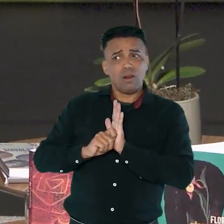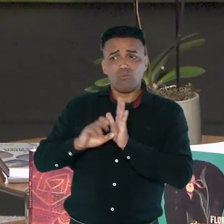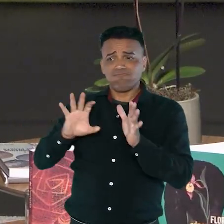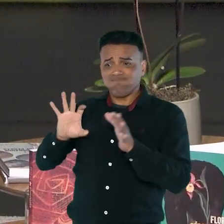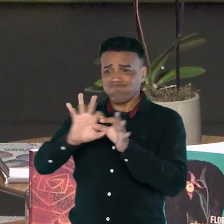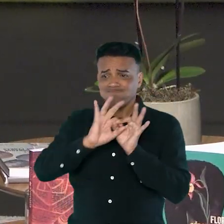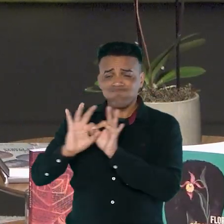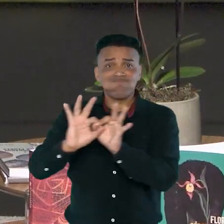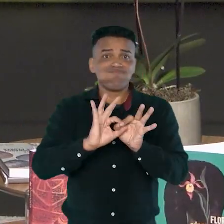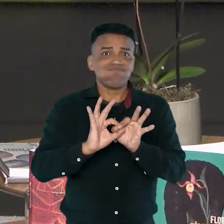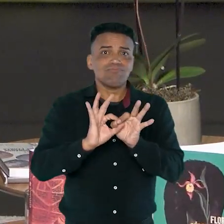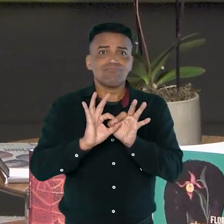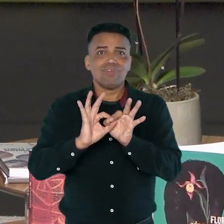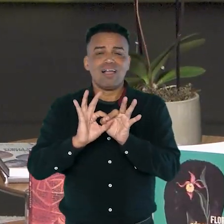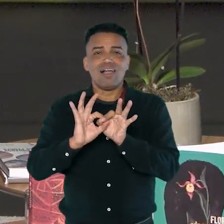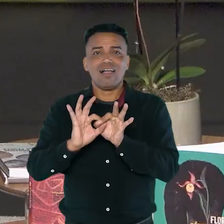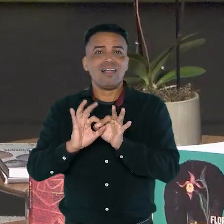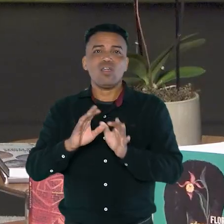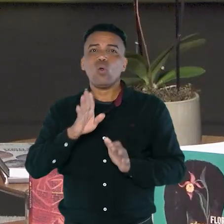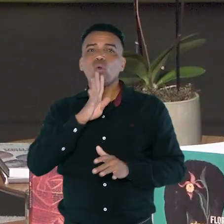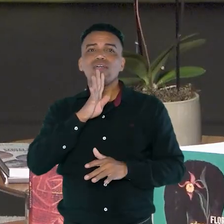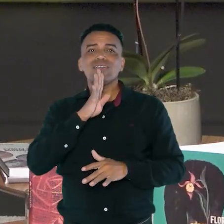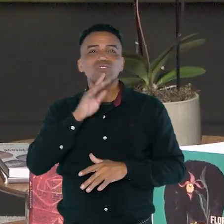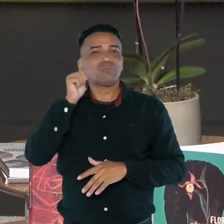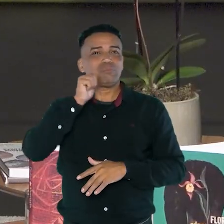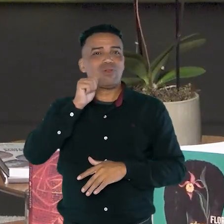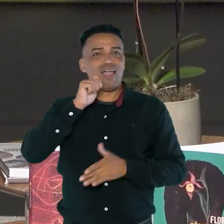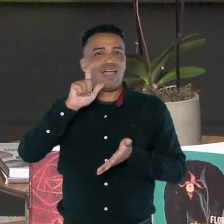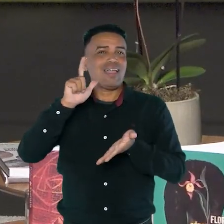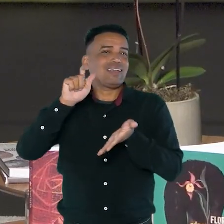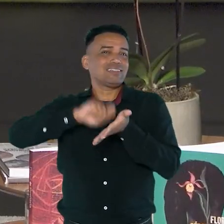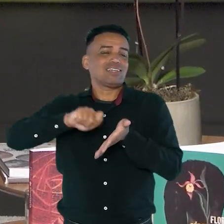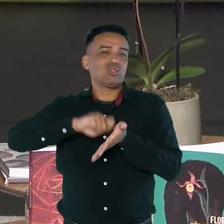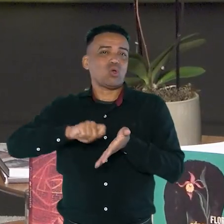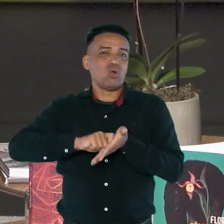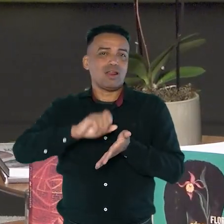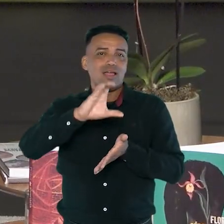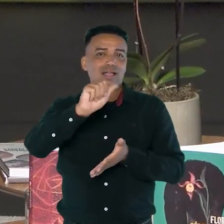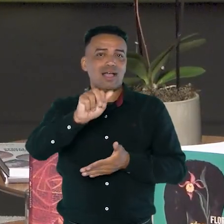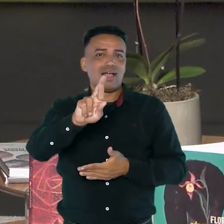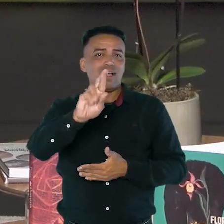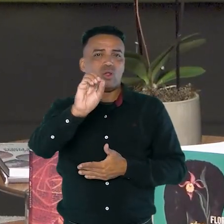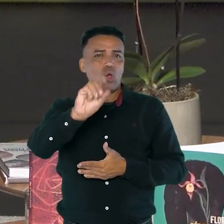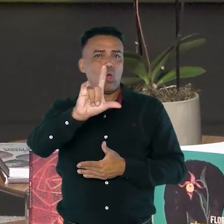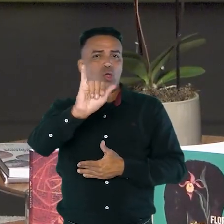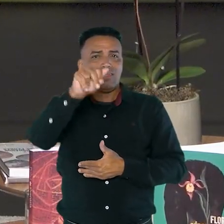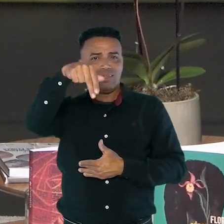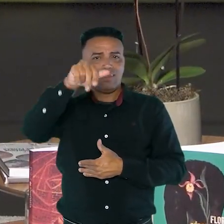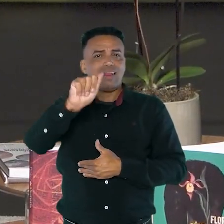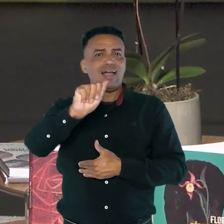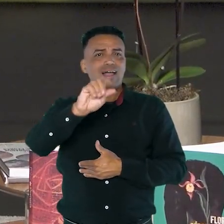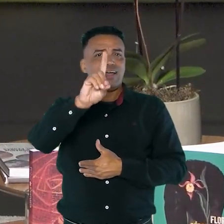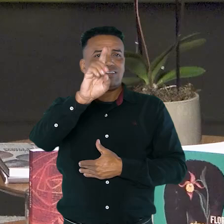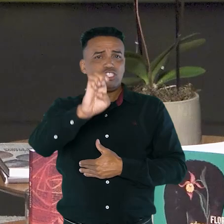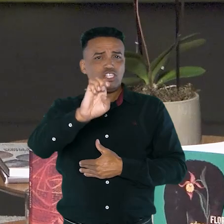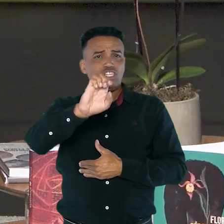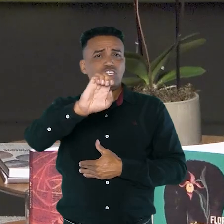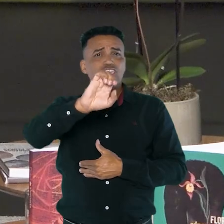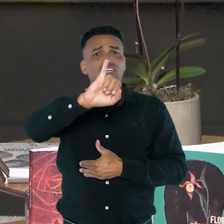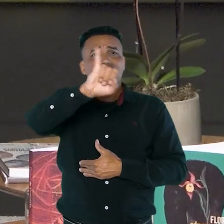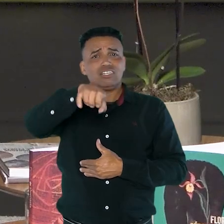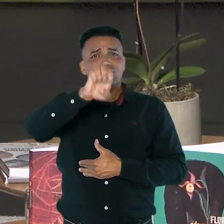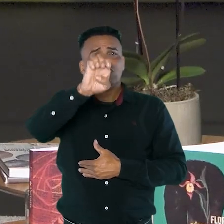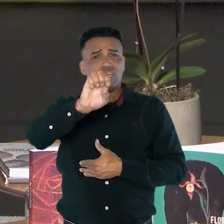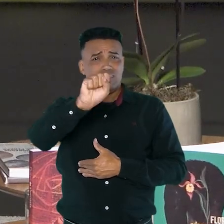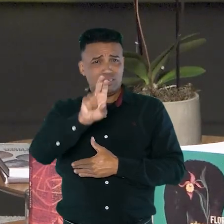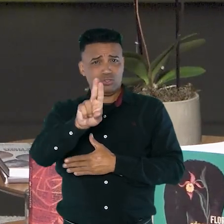nessa órbita, eu acabo conhecendo Carolina de Jesus. que me fez mudar totalmente o estilo